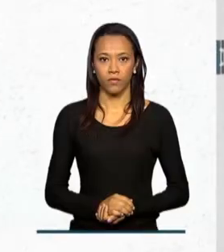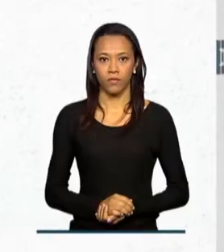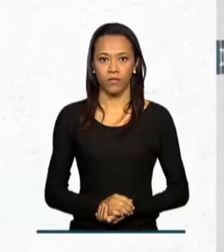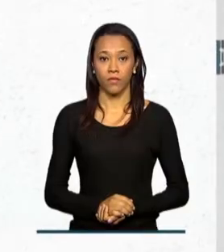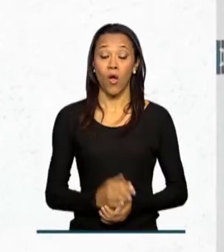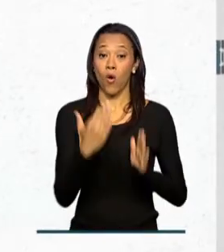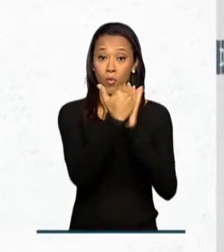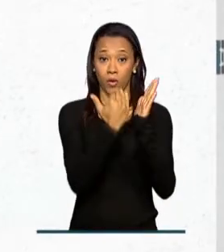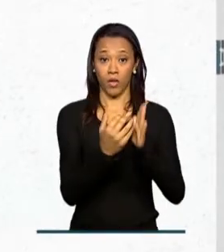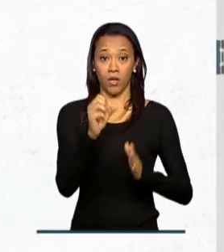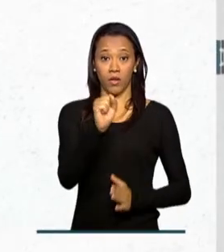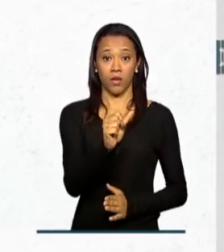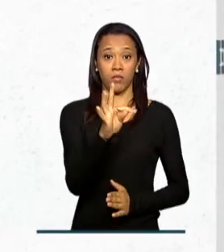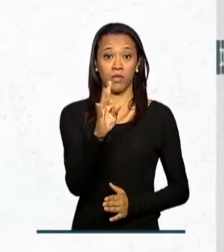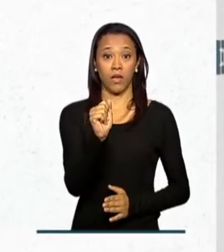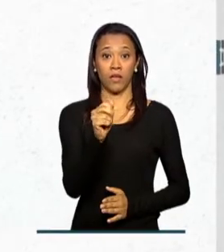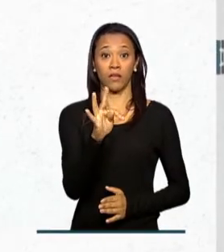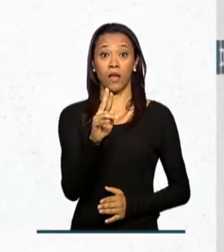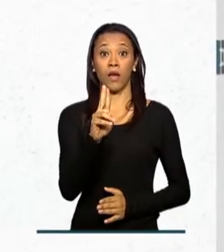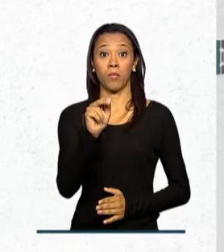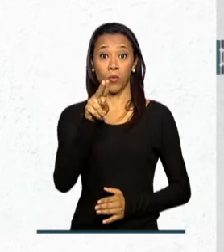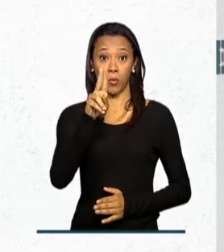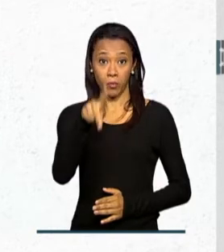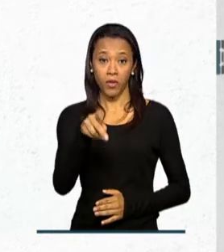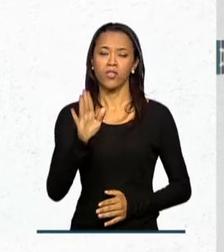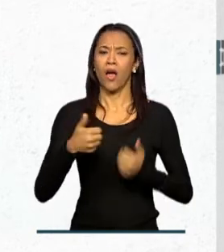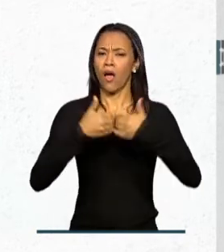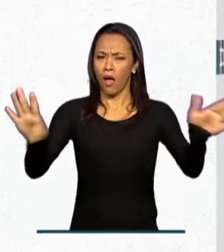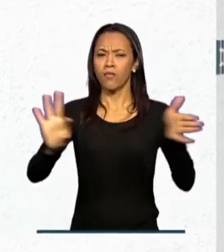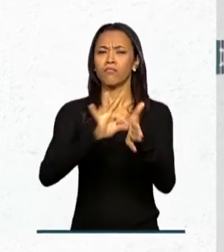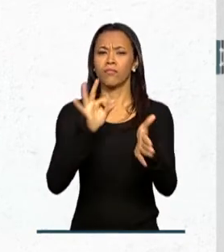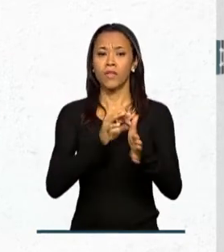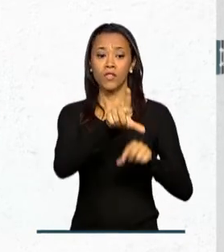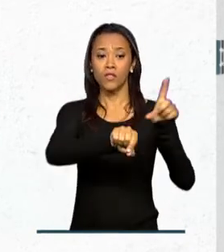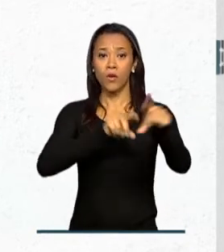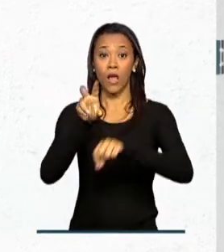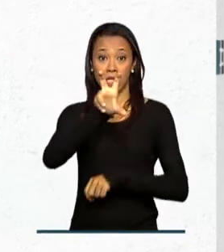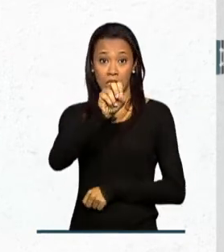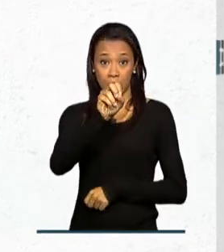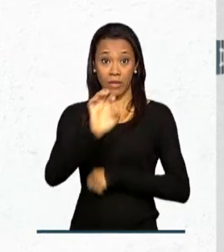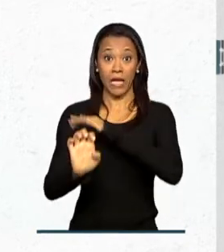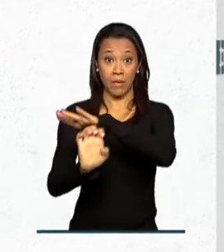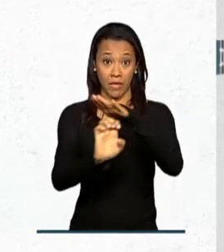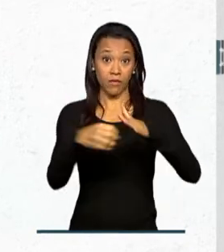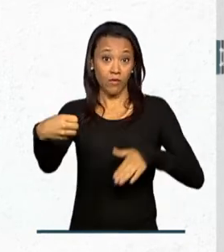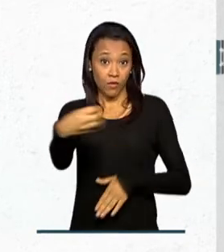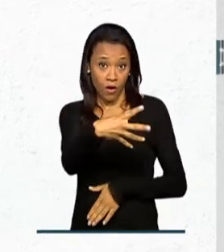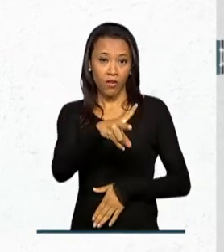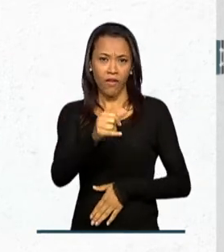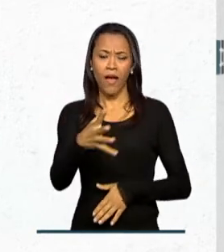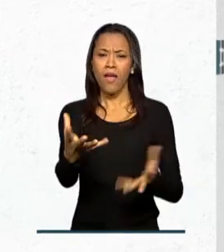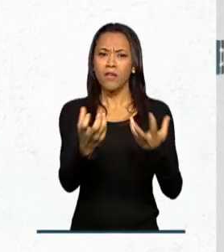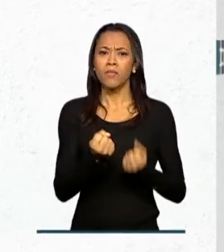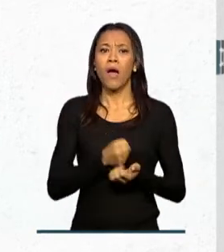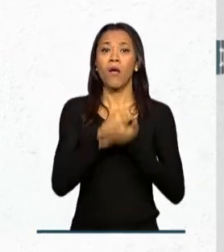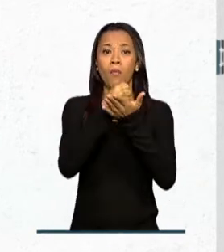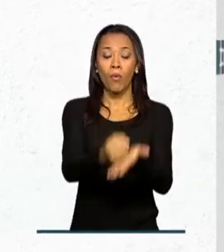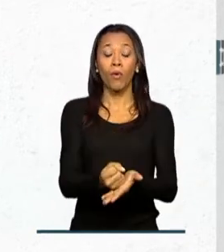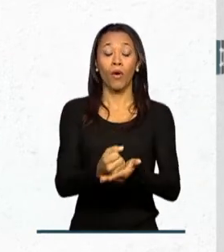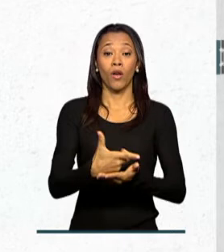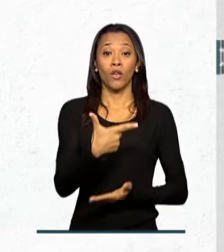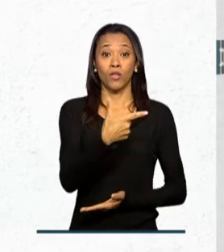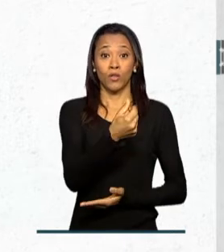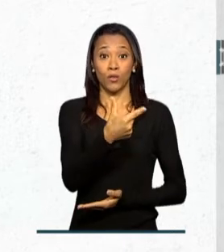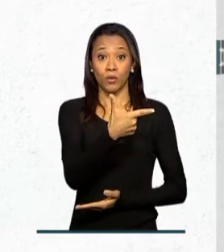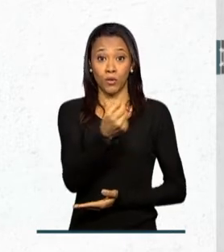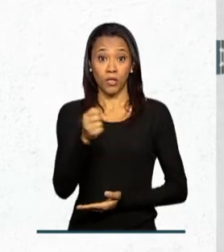O programa Startup Brasil está com inscrições abertas para selecionar 50 empresas nascentes que vão receber apoio de R$200 mil